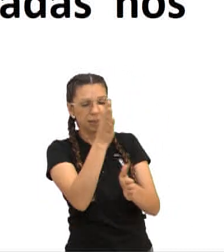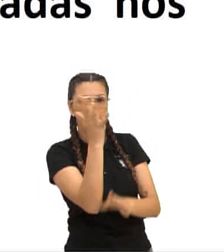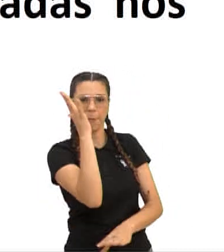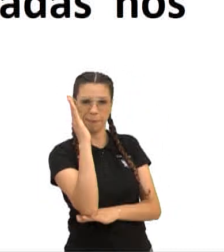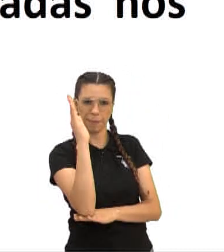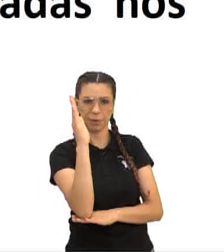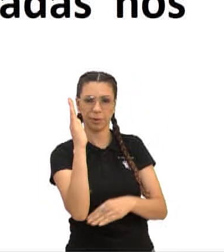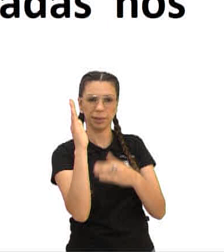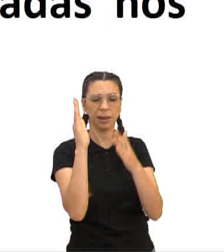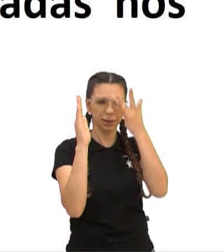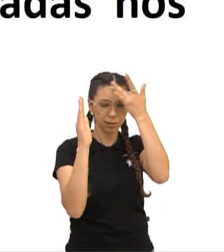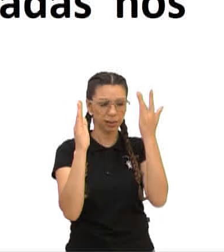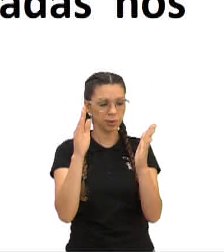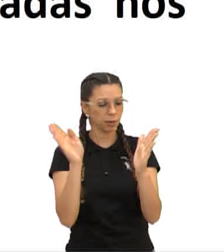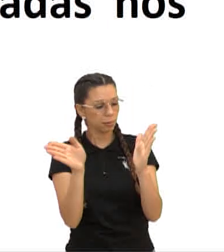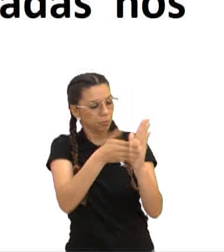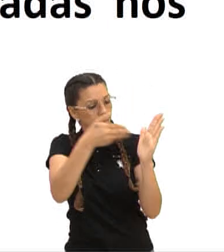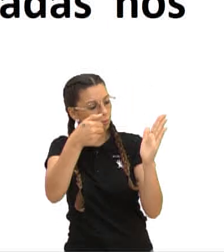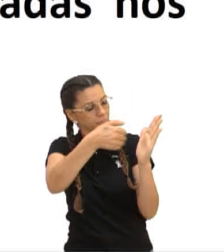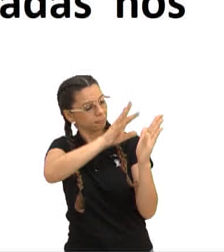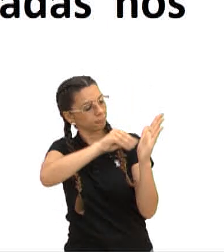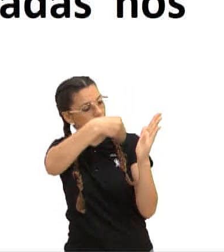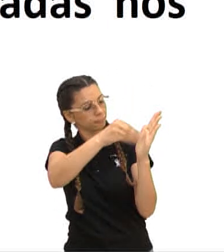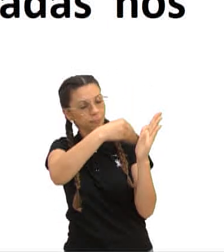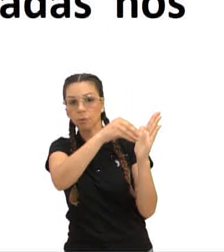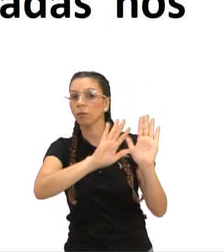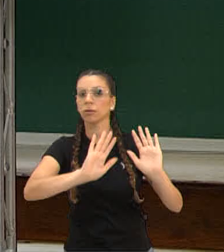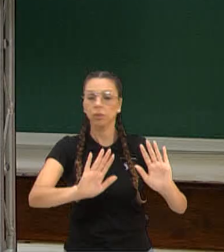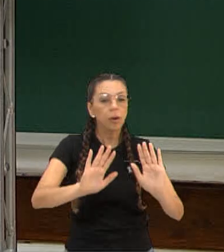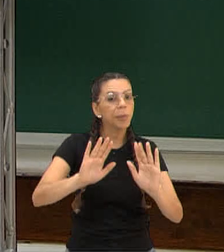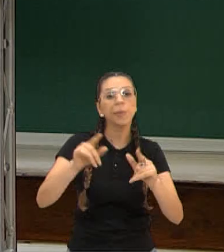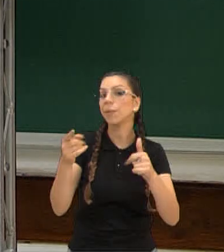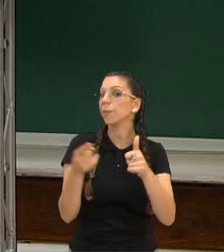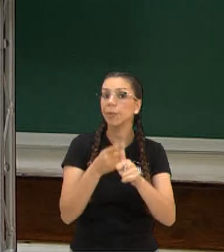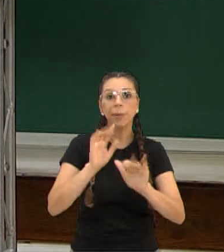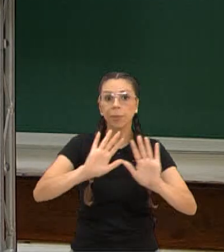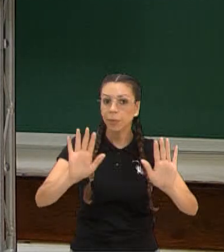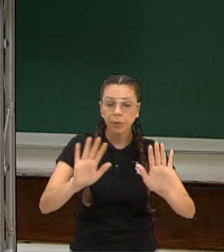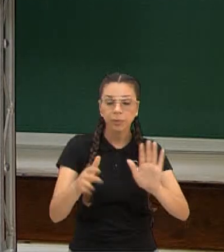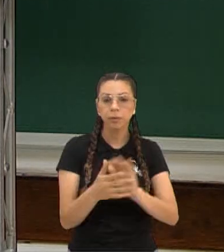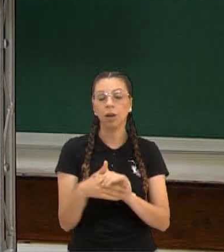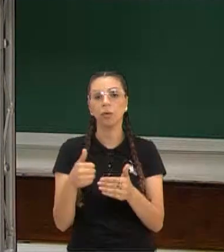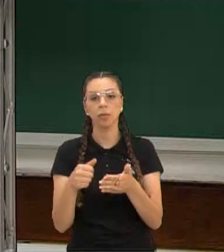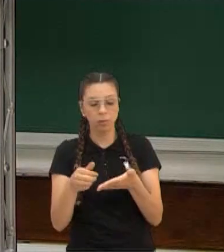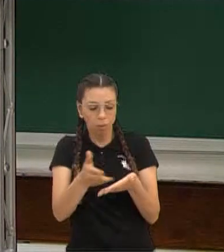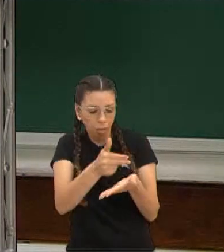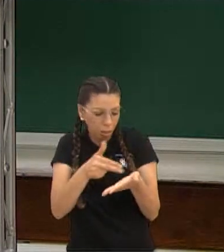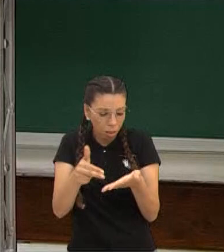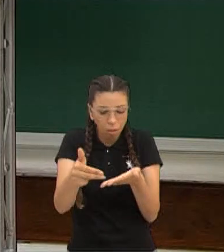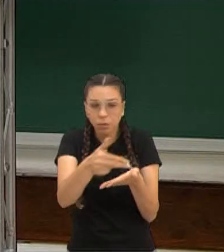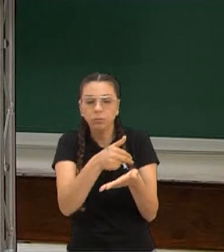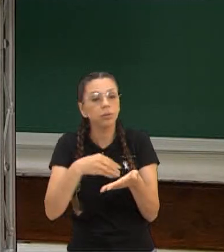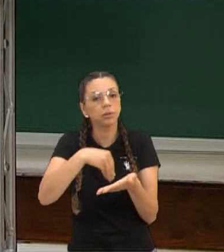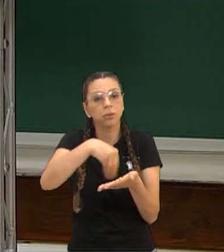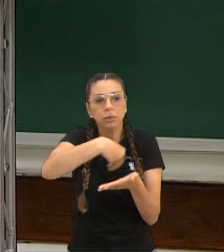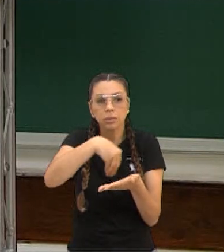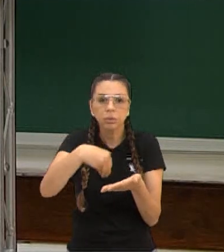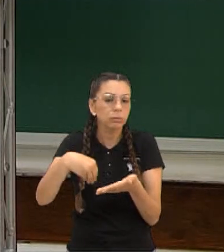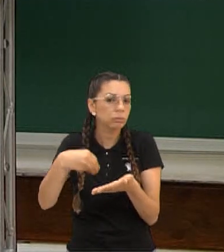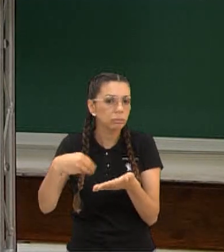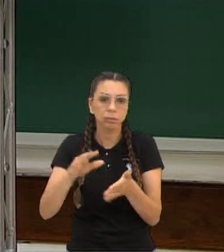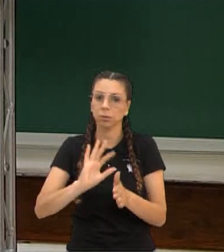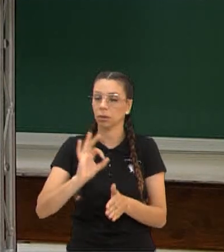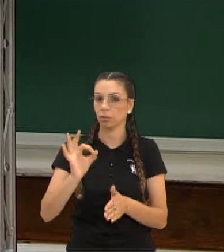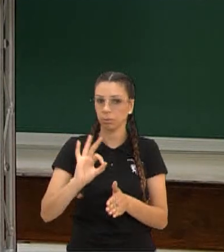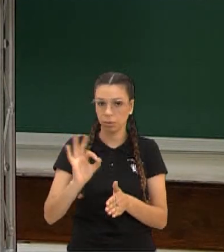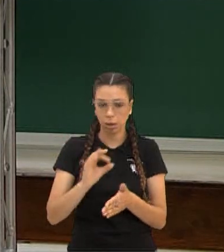os artistas pintavam? Então, pela primeira vez na história, né, os artistas não vão usar mais a paleta de cor, né? Aquela